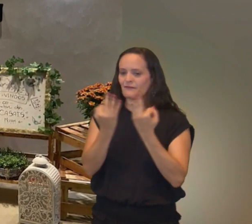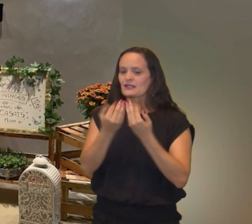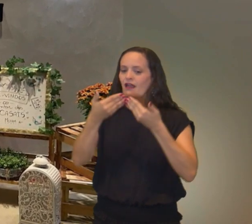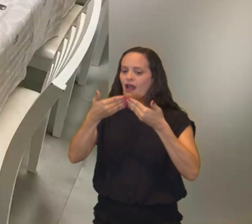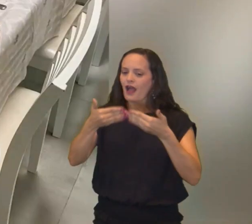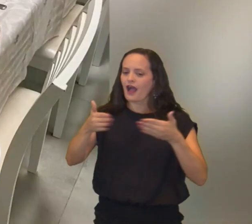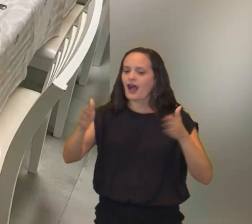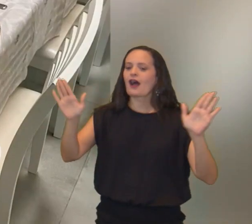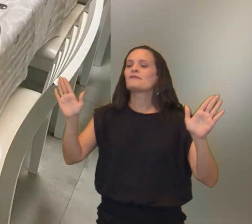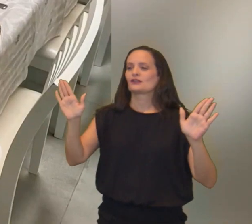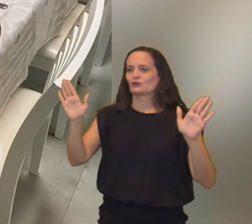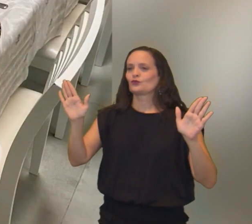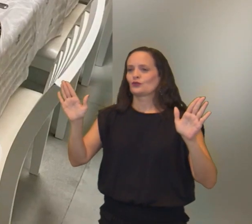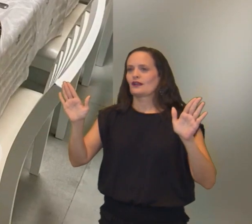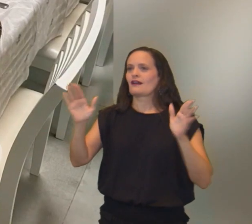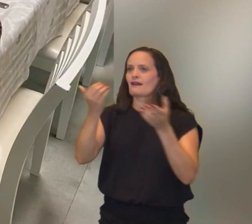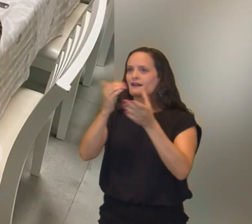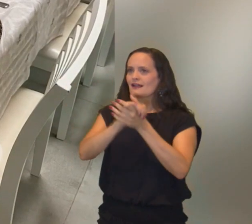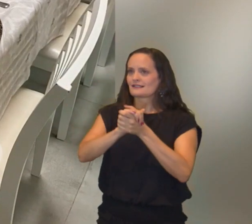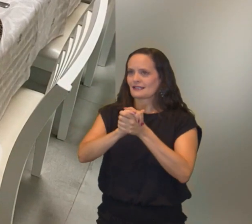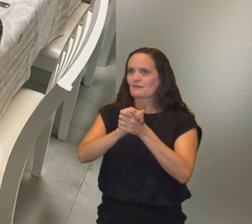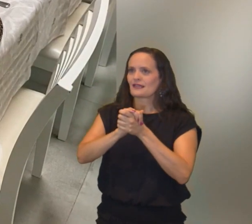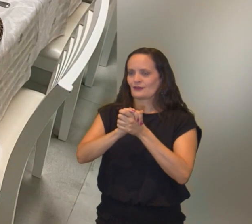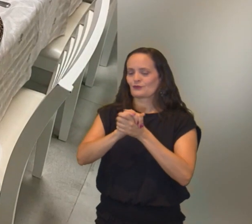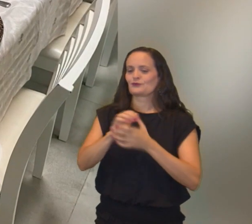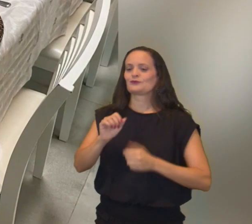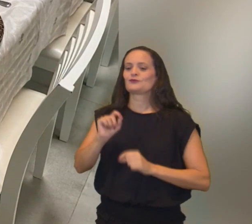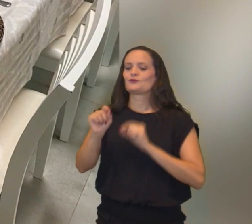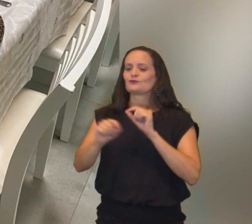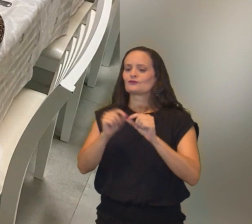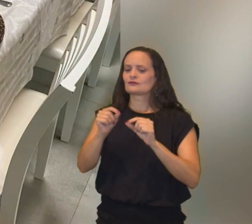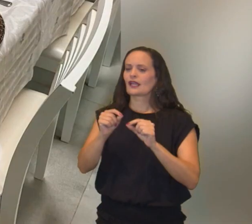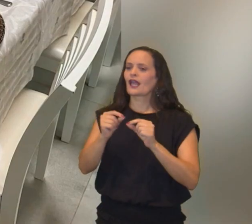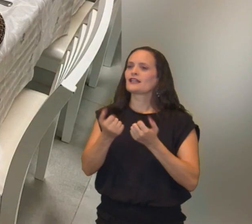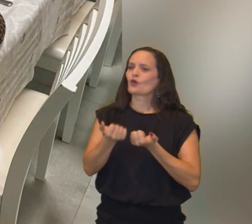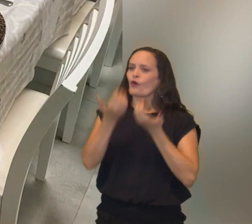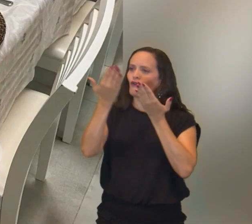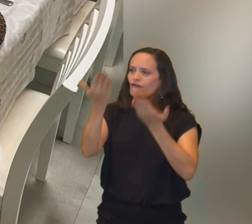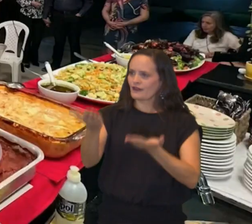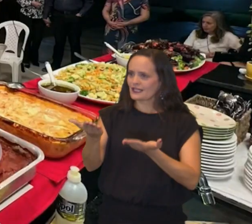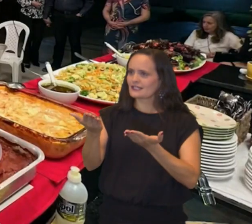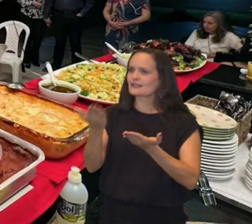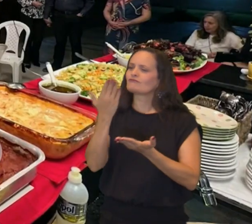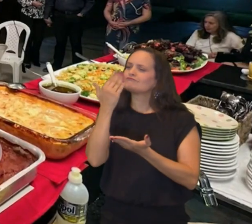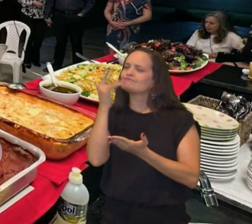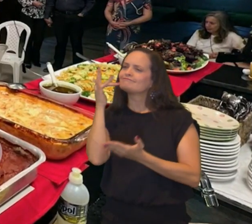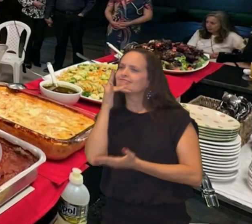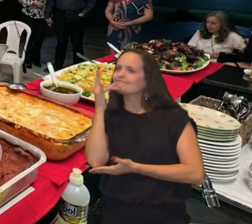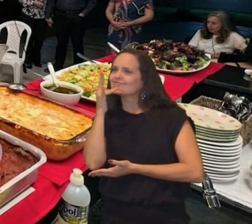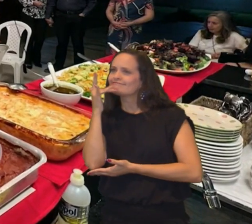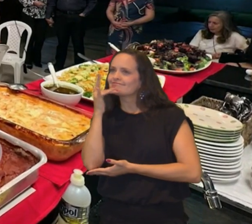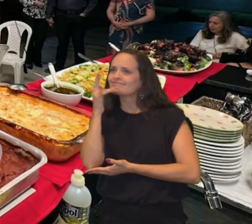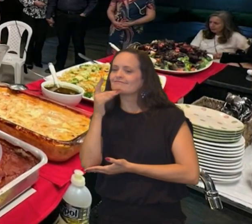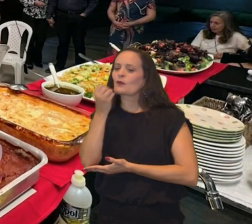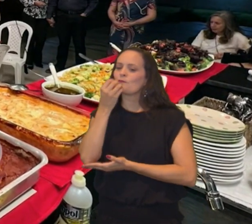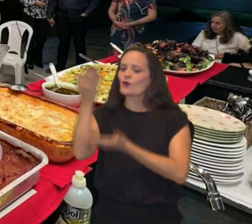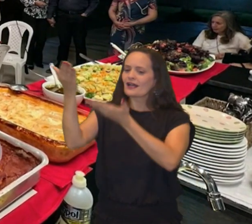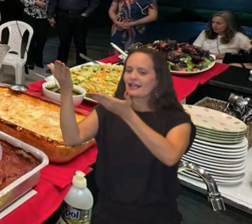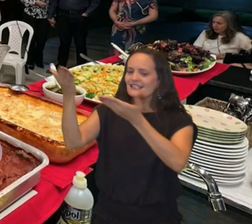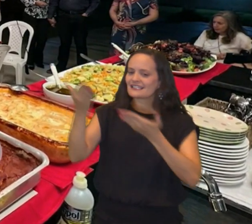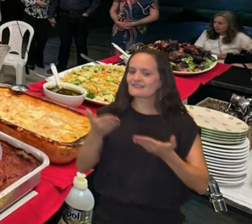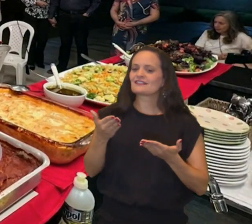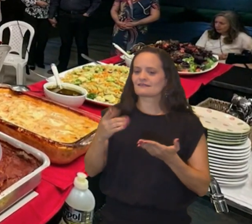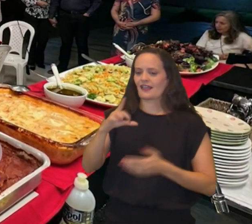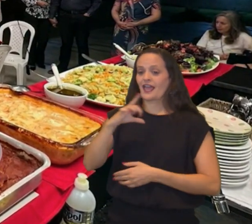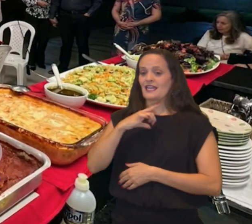curso Casamento Pleno. O Ministério com Famílias ofereceu aos cursistas um delicioso jantar de boas-vindas e contou